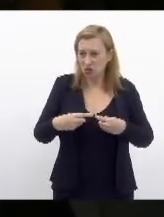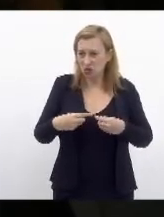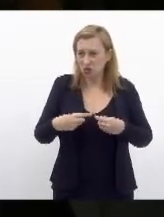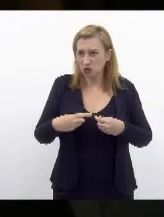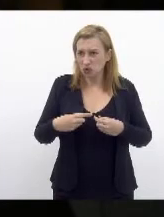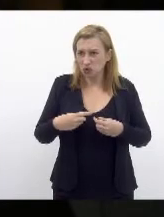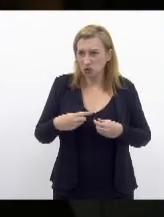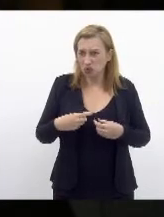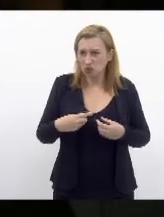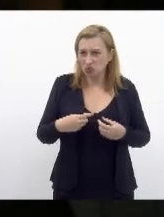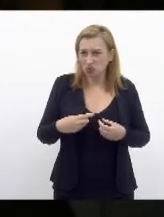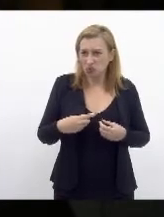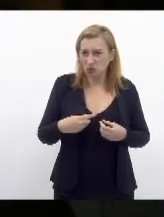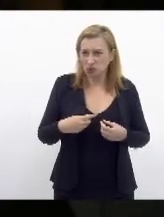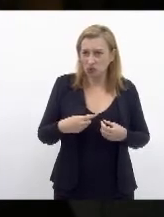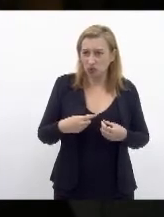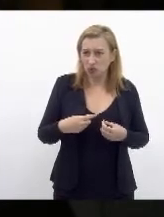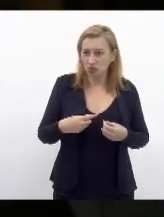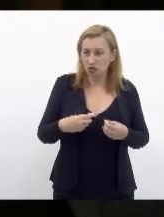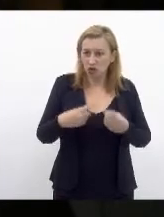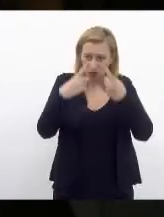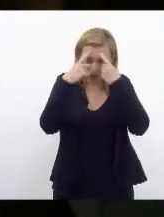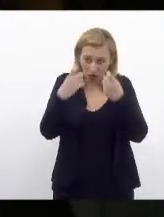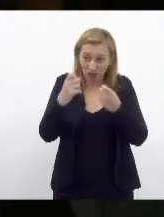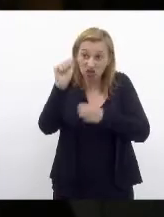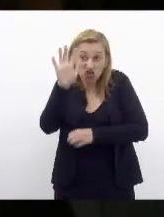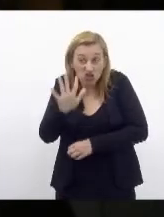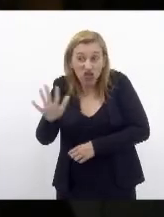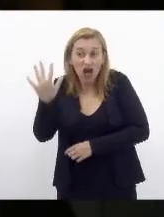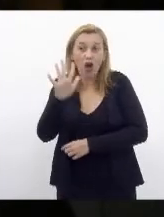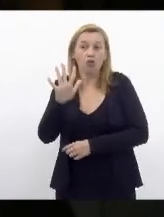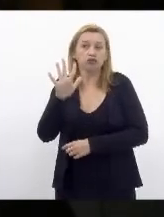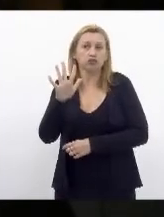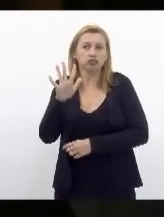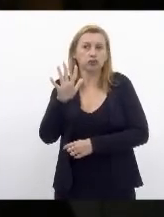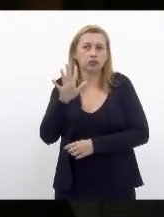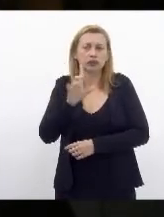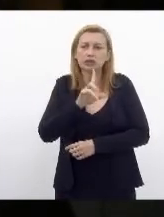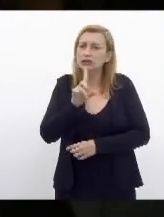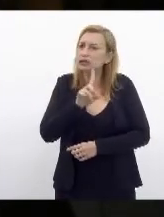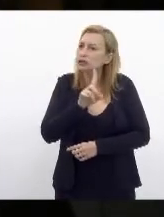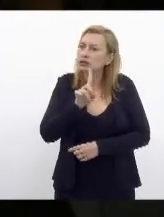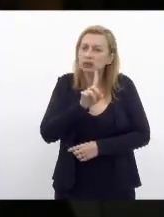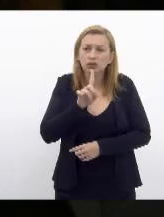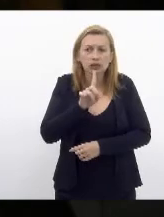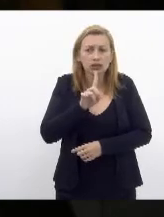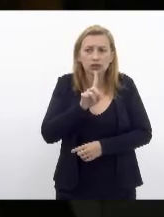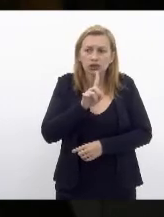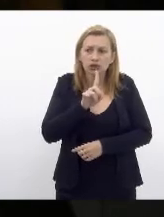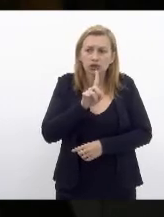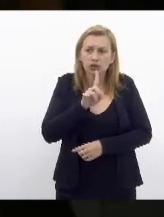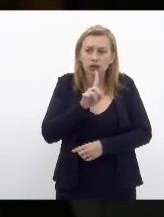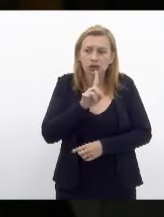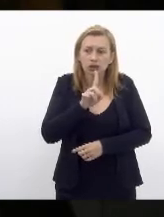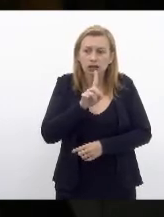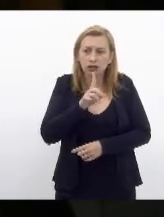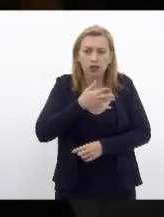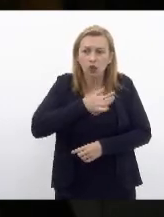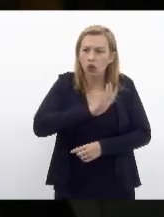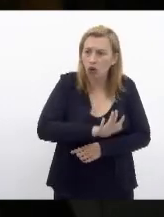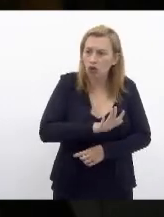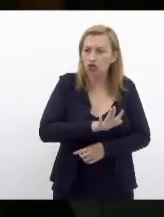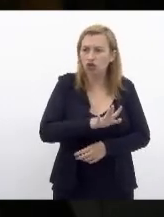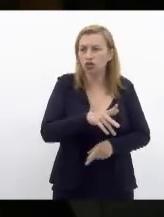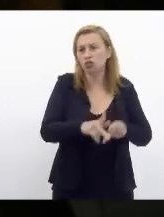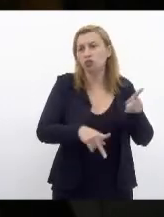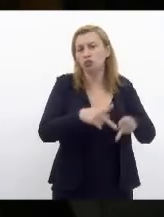centro, os muito agressivos, em geral, não agradam a média da população.